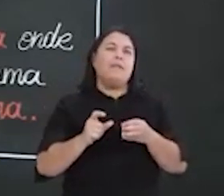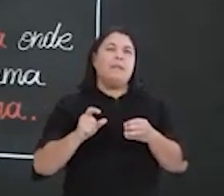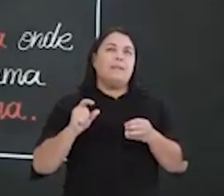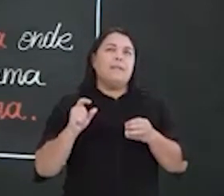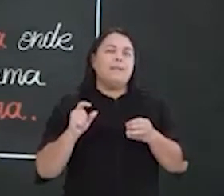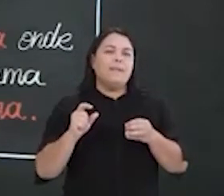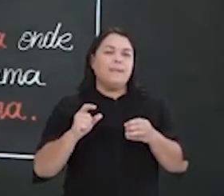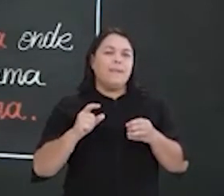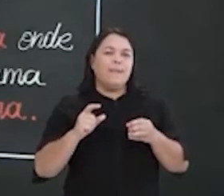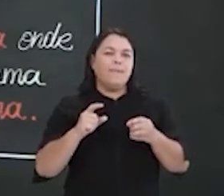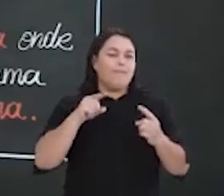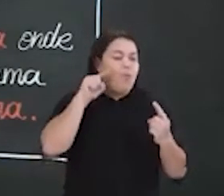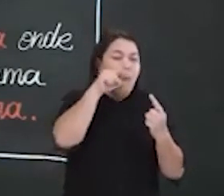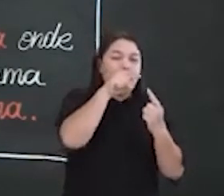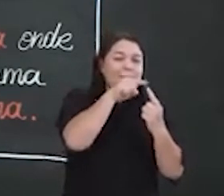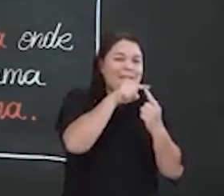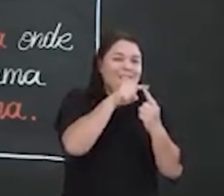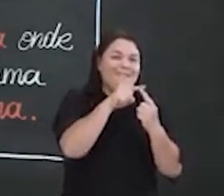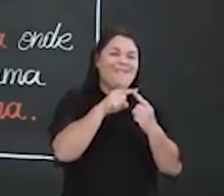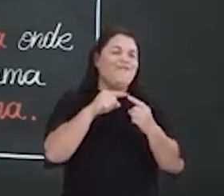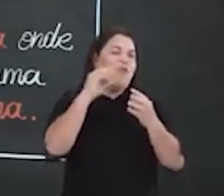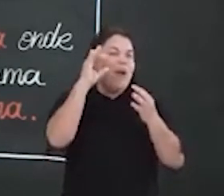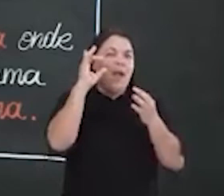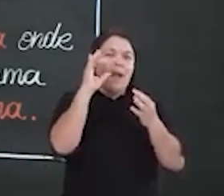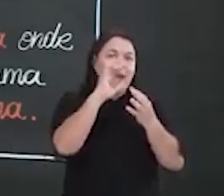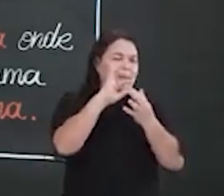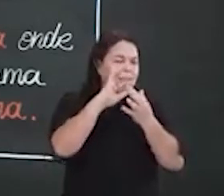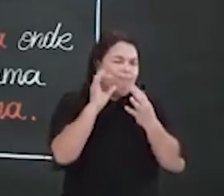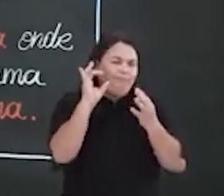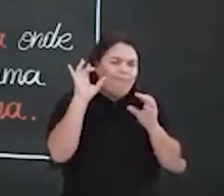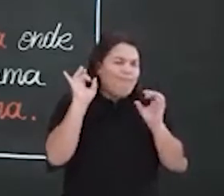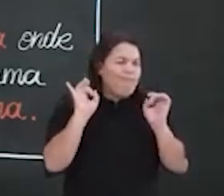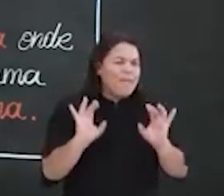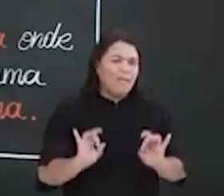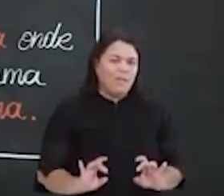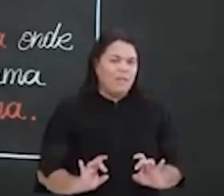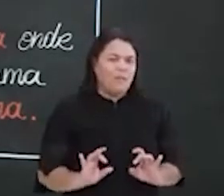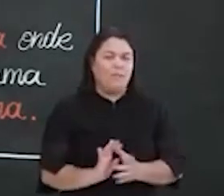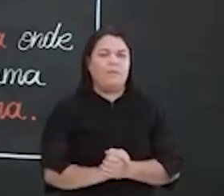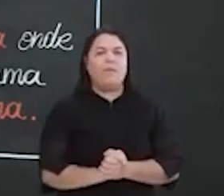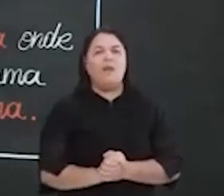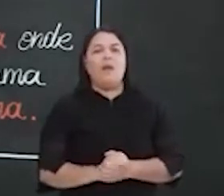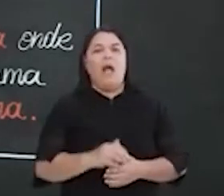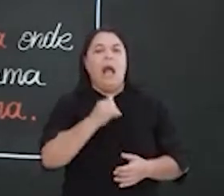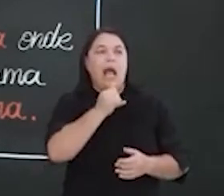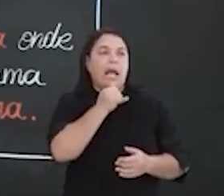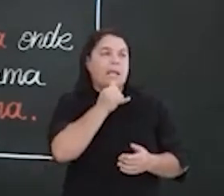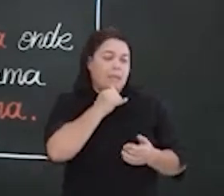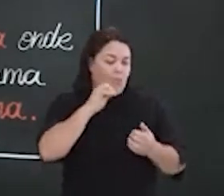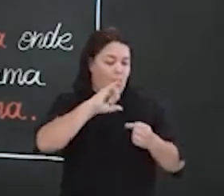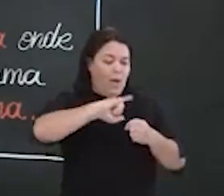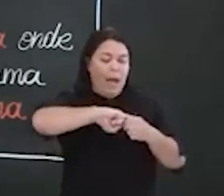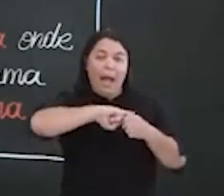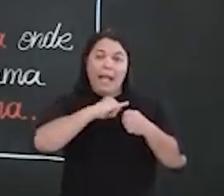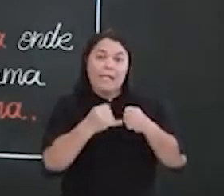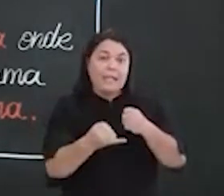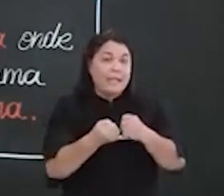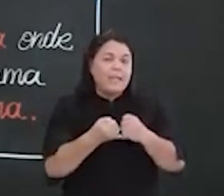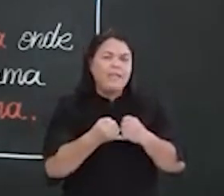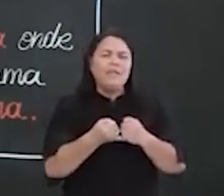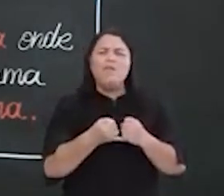grupo, elas precisam ter características em comum. No caso do adjetivo, a gente chama de adjetivo a palavra que tem a função